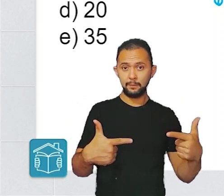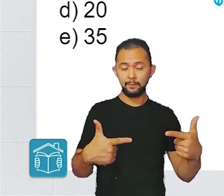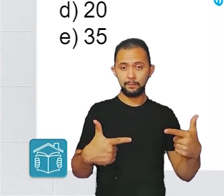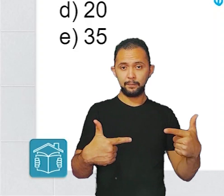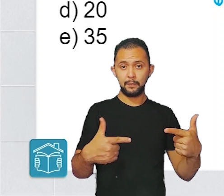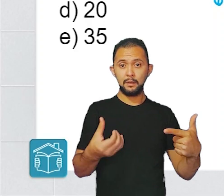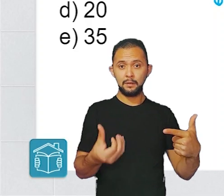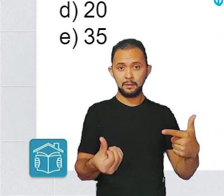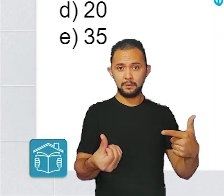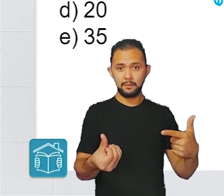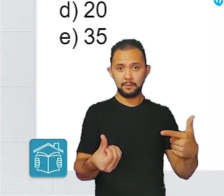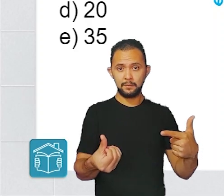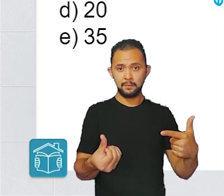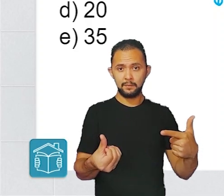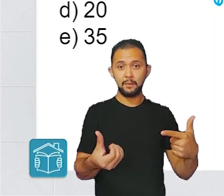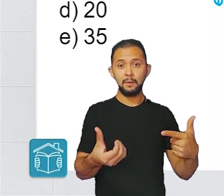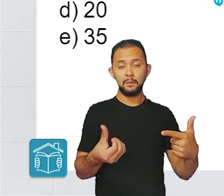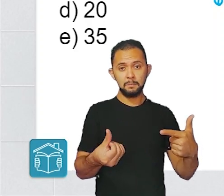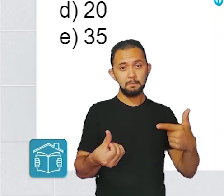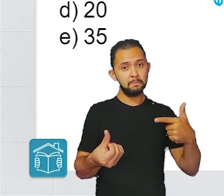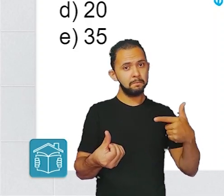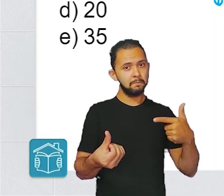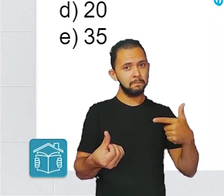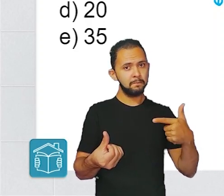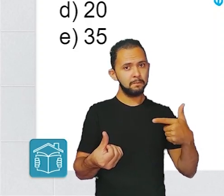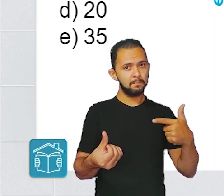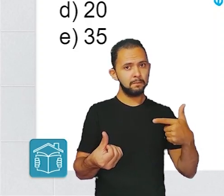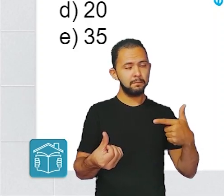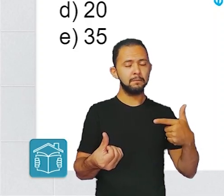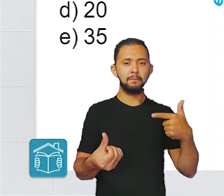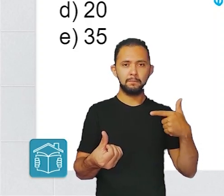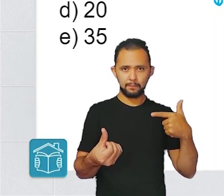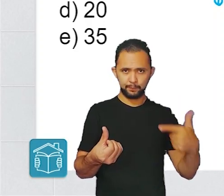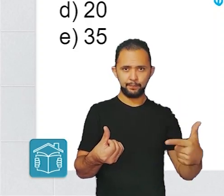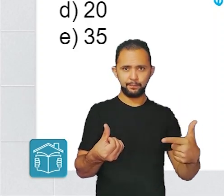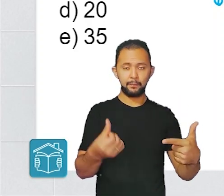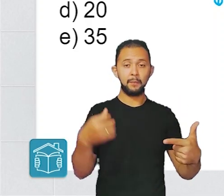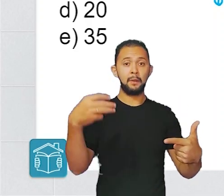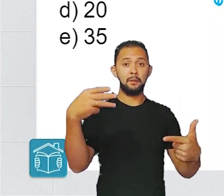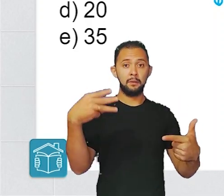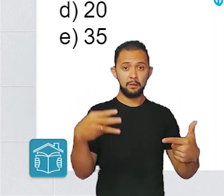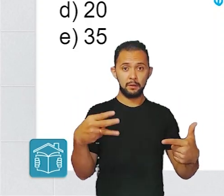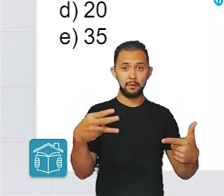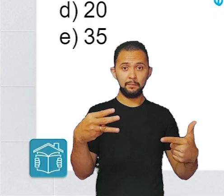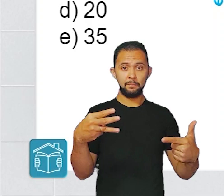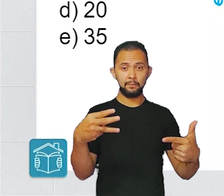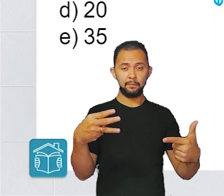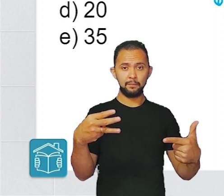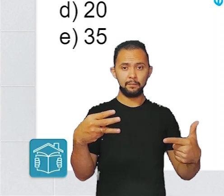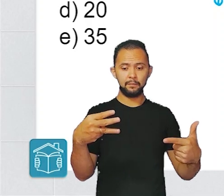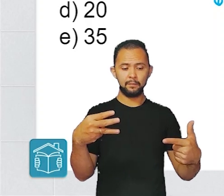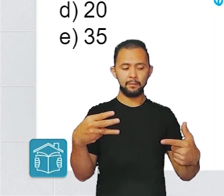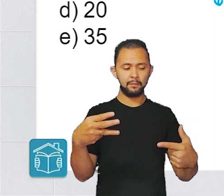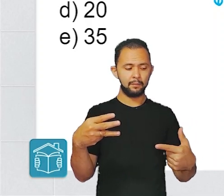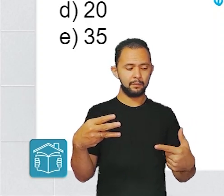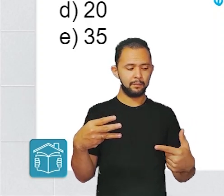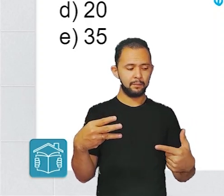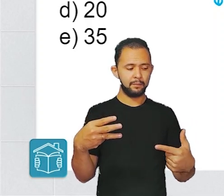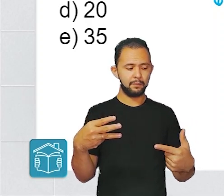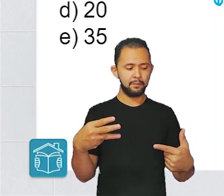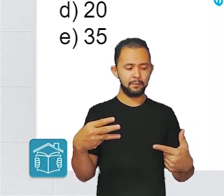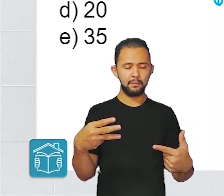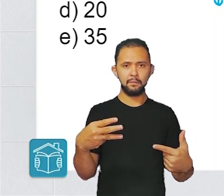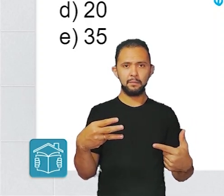2, 6. 6 não dá mais. Opa! 6 por 2. 6 por 2. Eu coloquei no lugar errado,